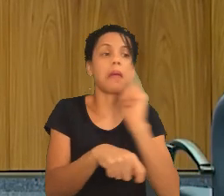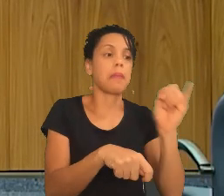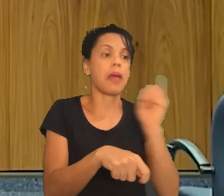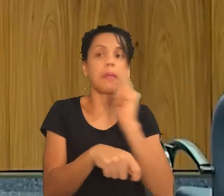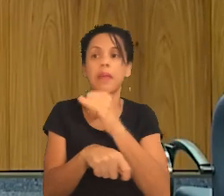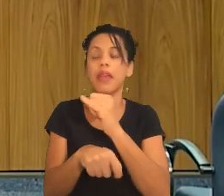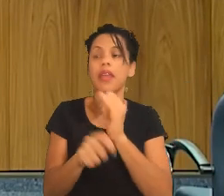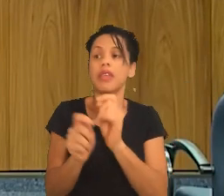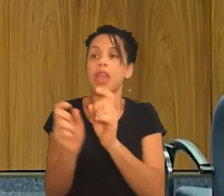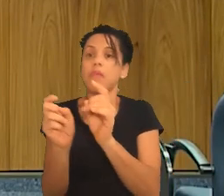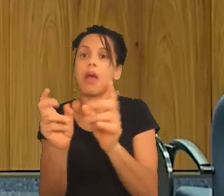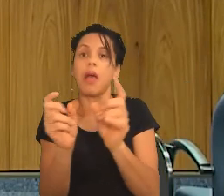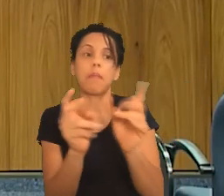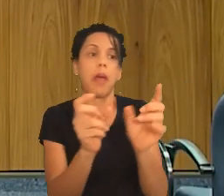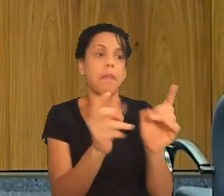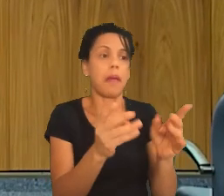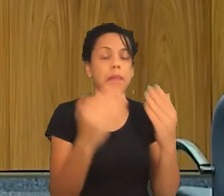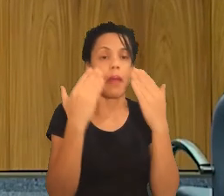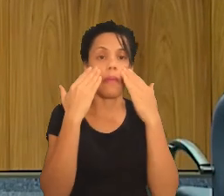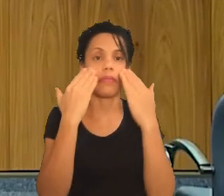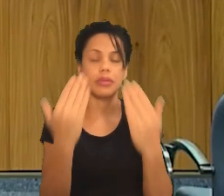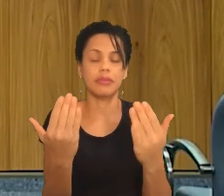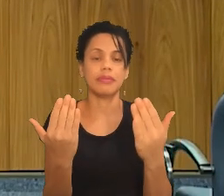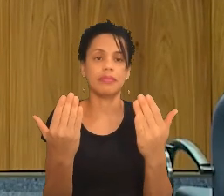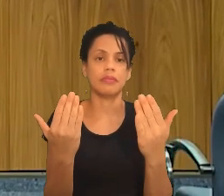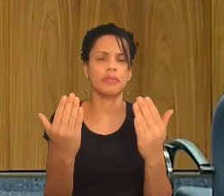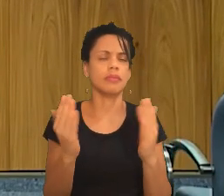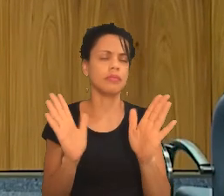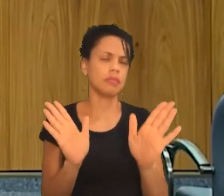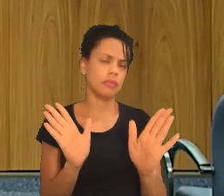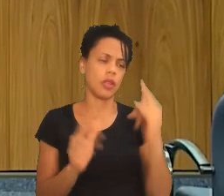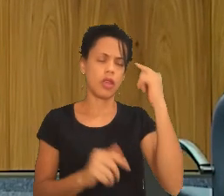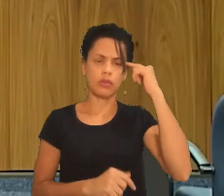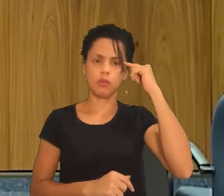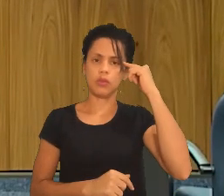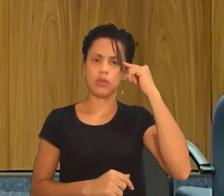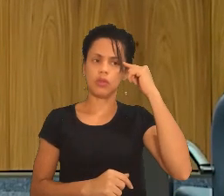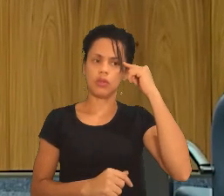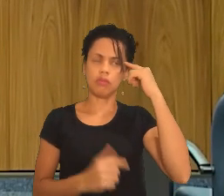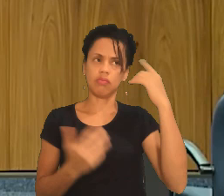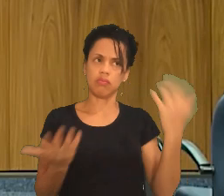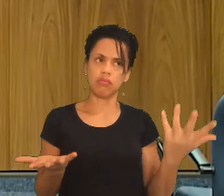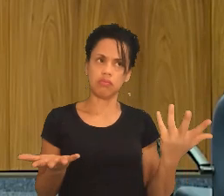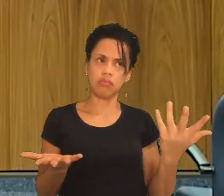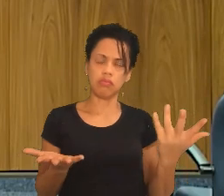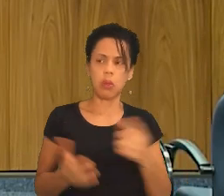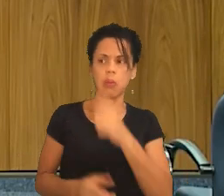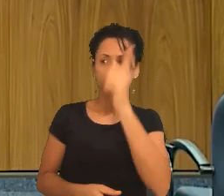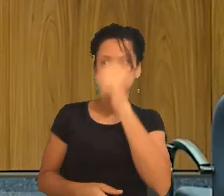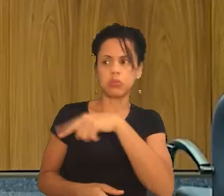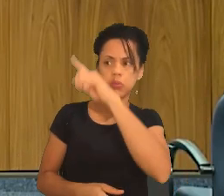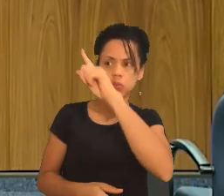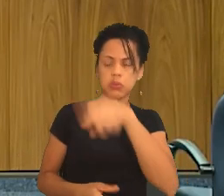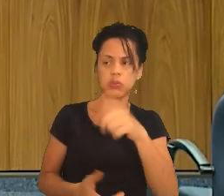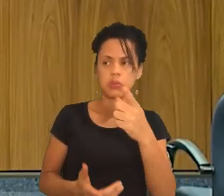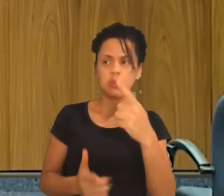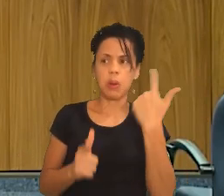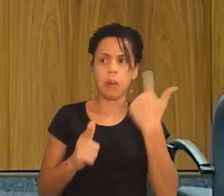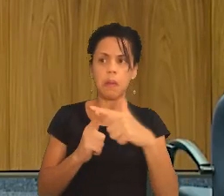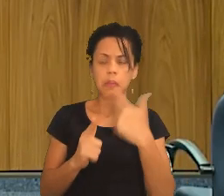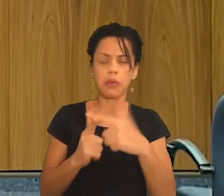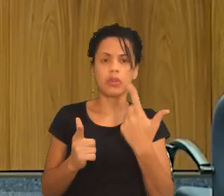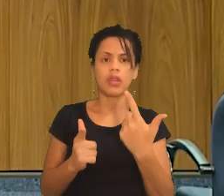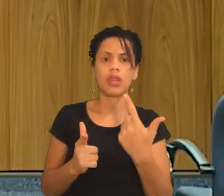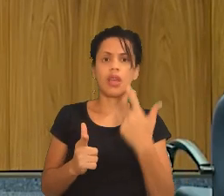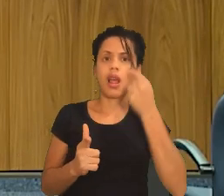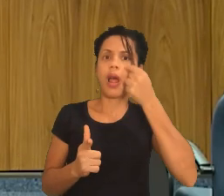espaço publicitário. E aí a gente falou, será que censurar a questão da nudez indígena?